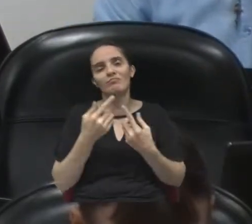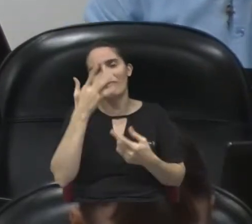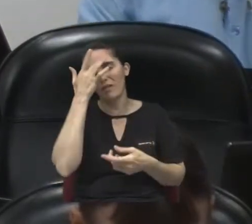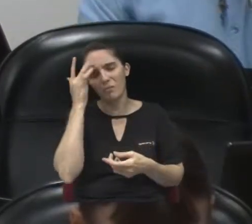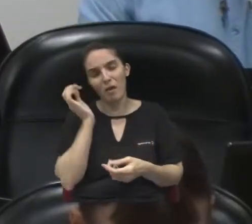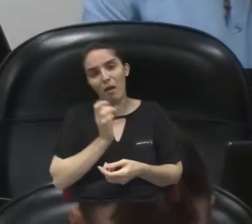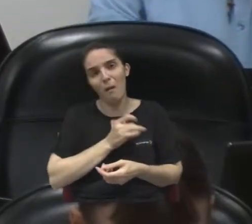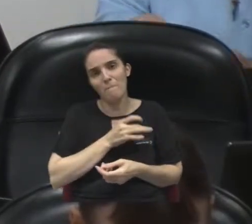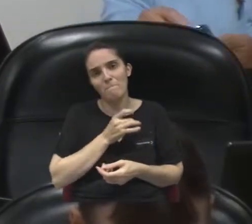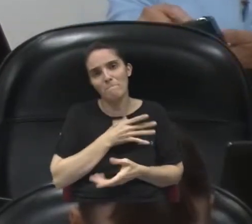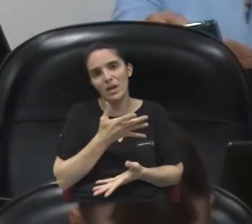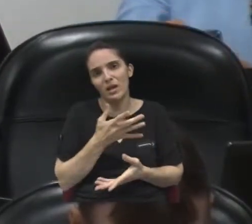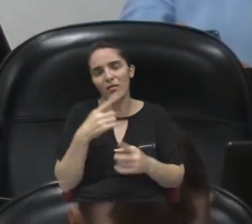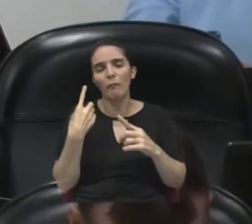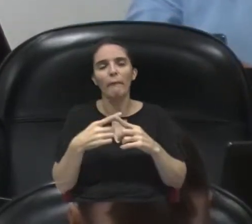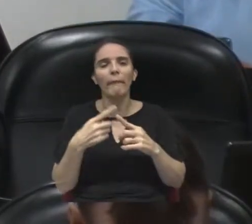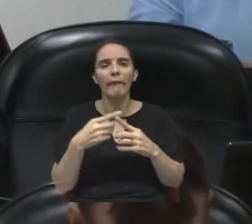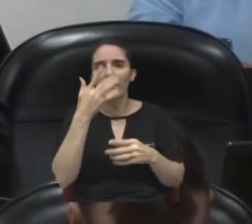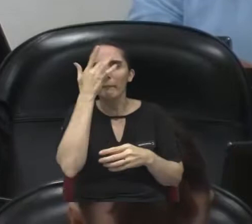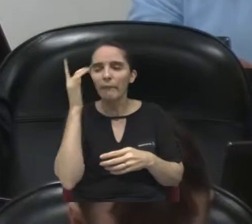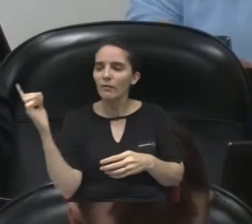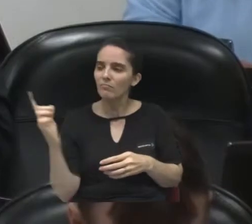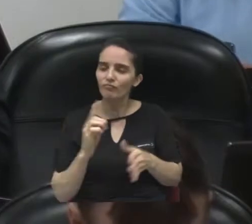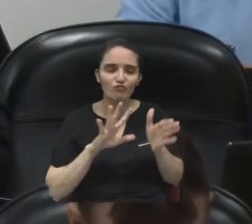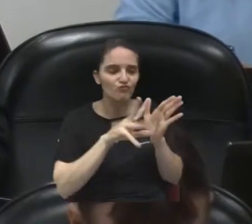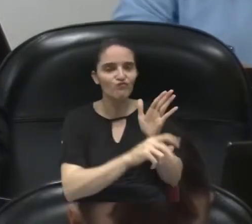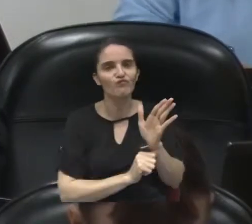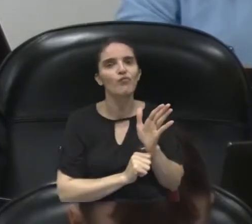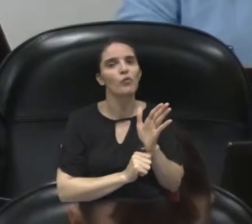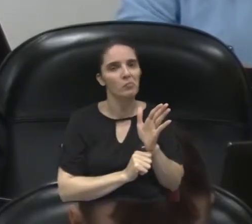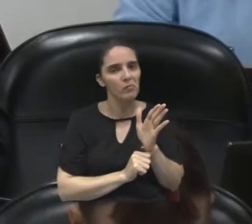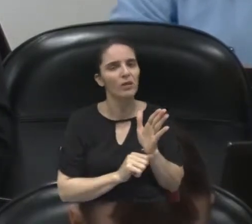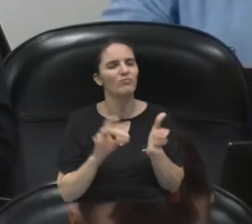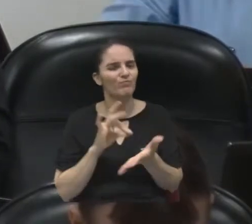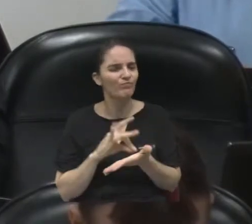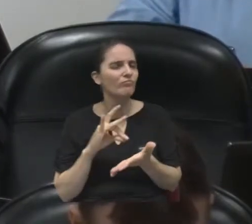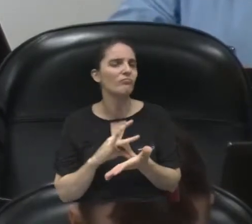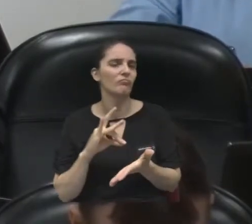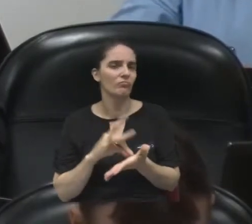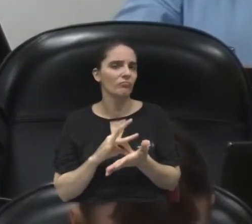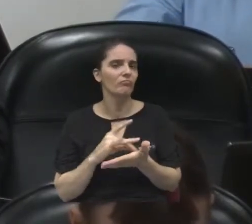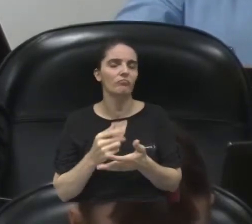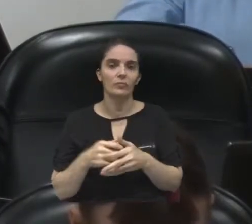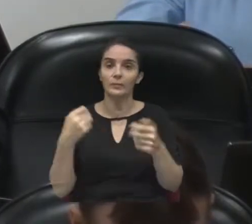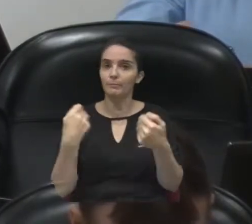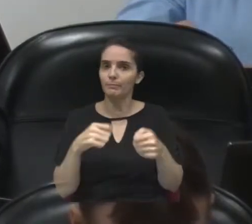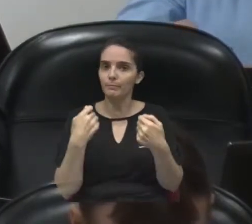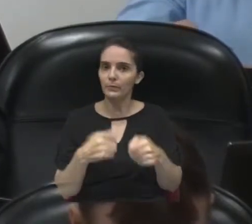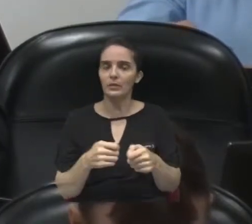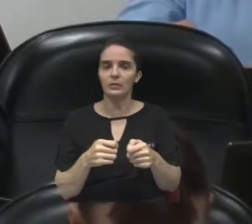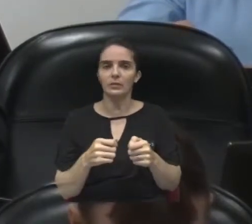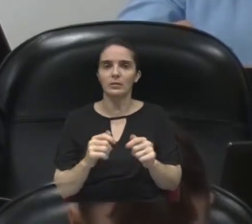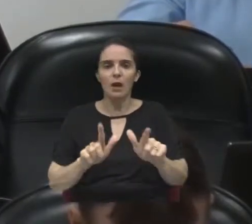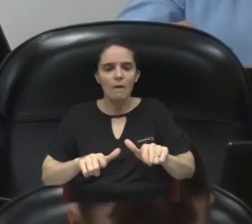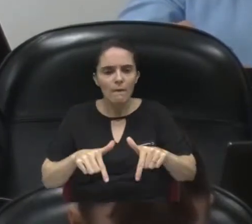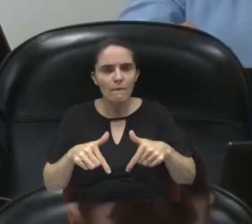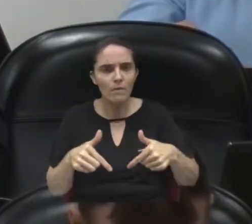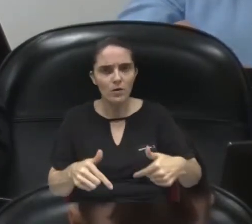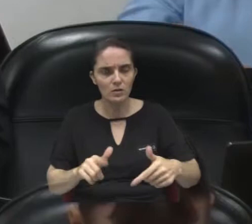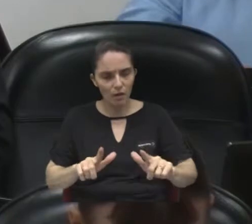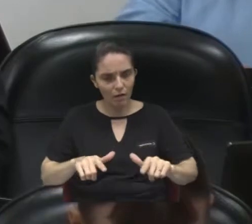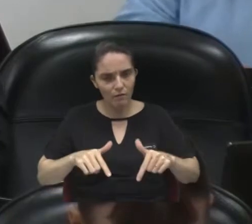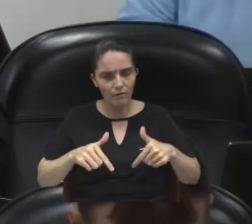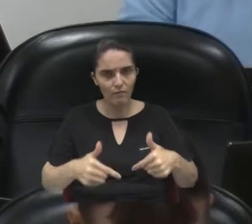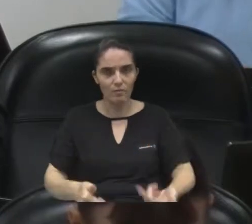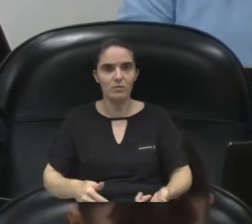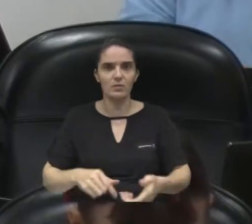de serem roubadas, essa é a verdade. Então, tem que haver sim um empenho e tem que